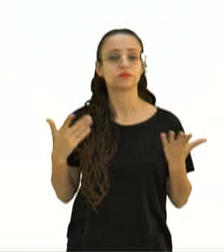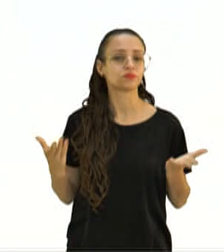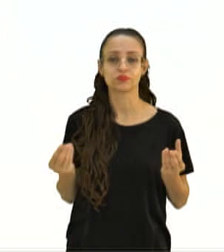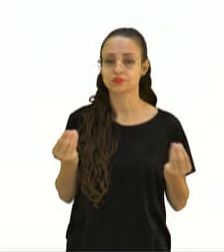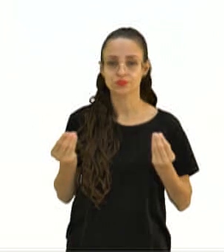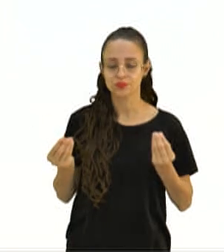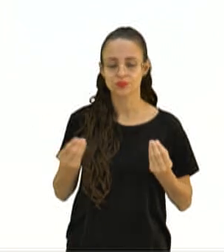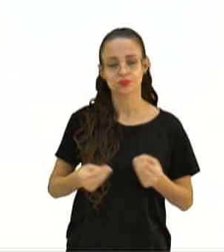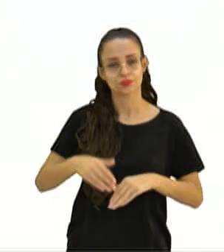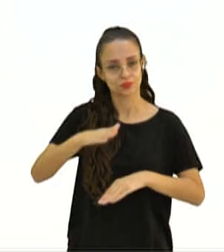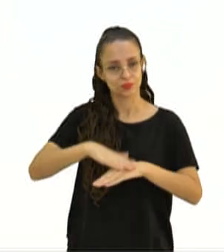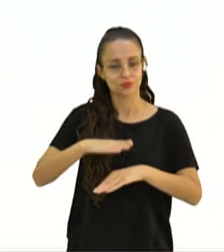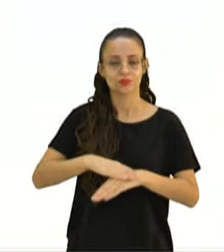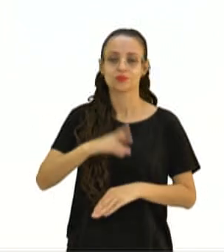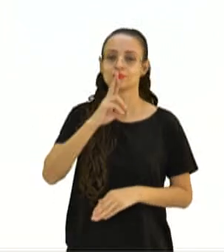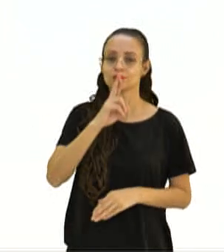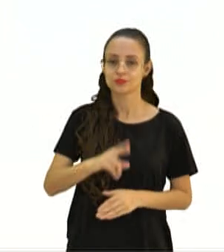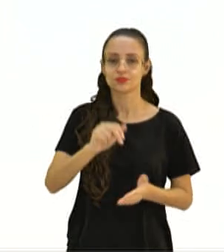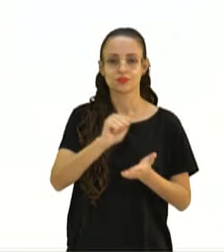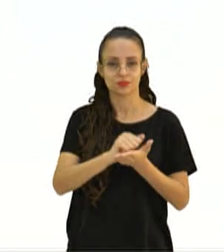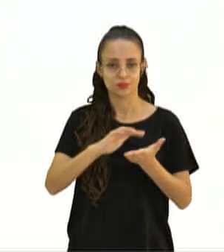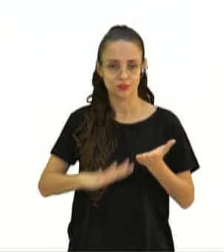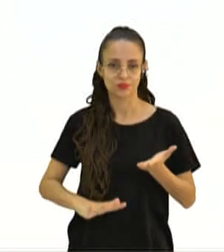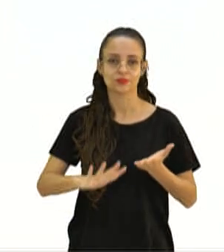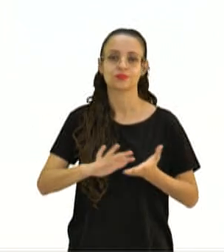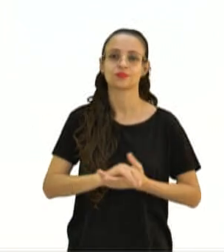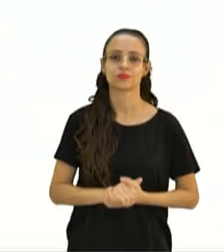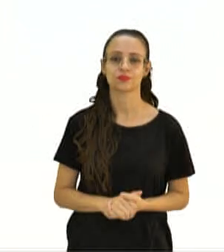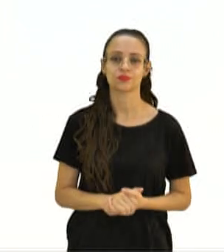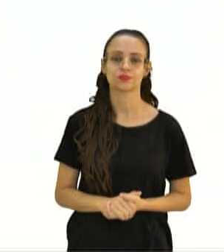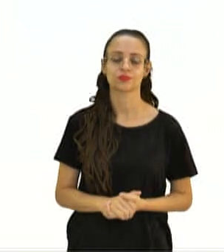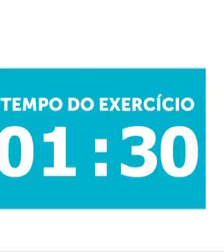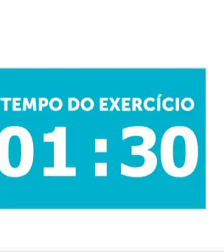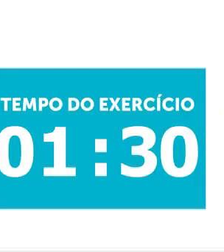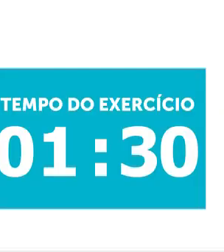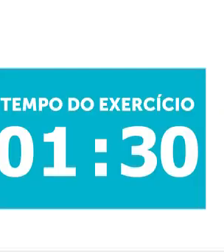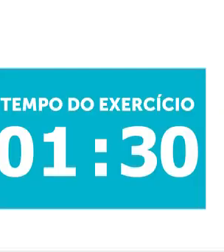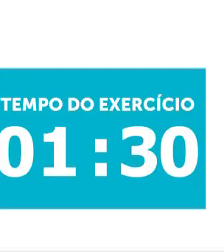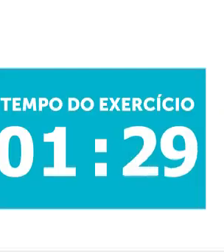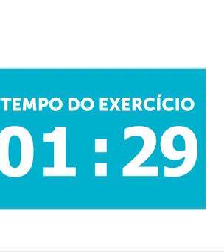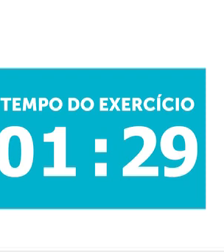RPG? Realize essa atividade aí que já nós voltamos para corrigi-la.